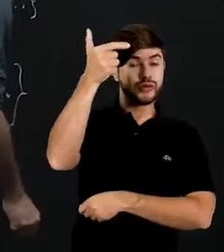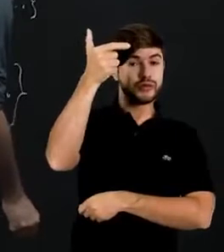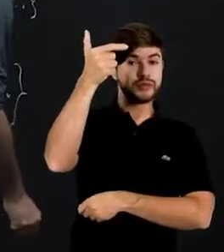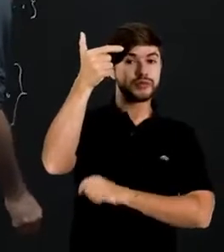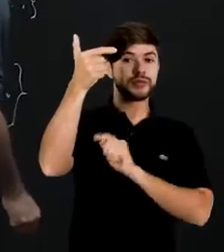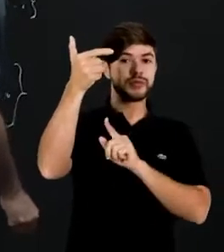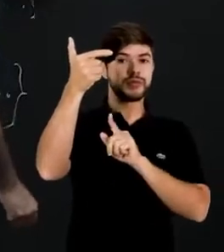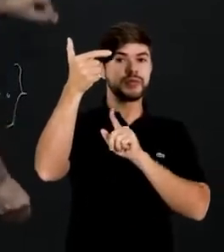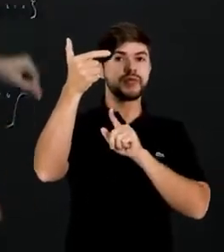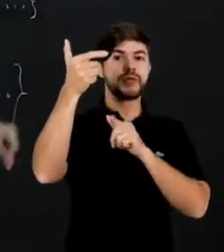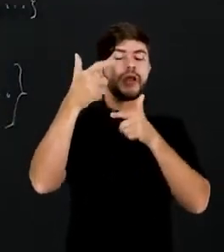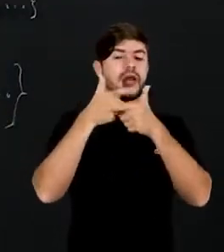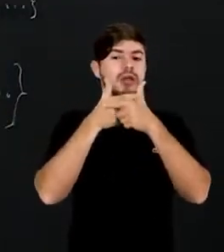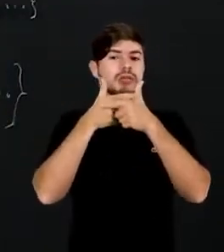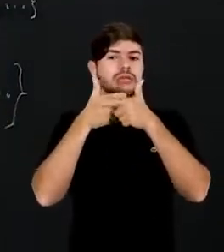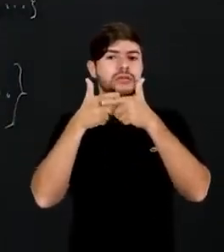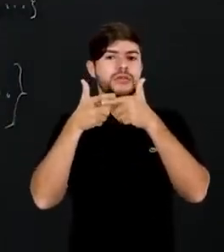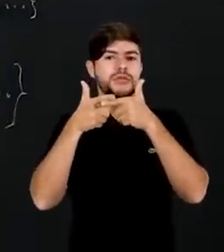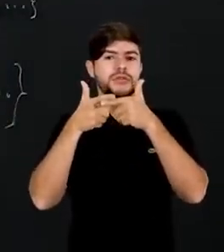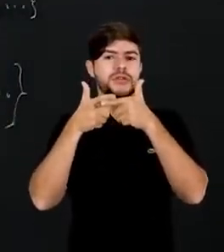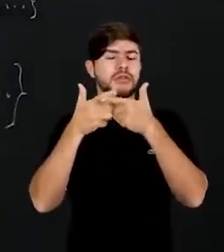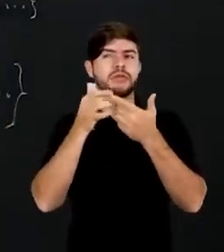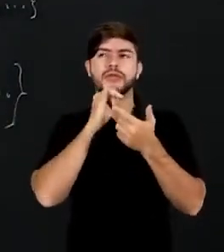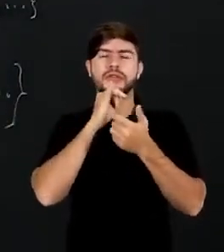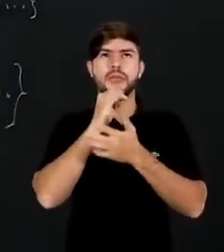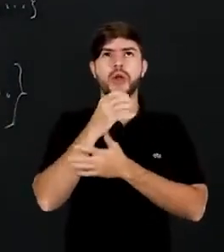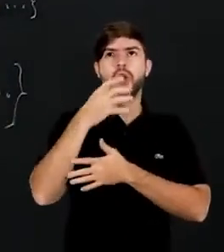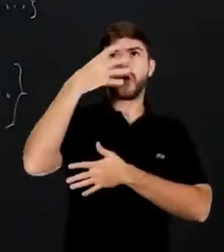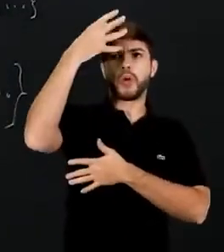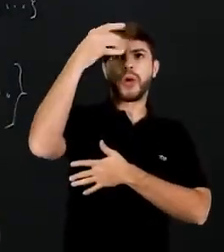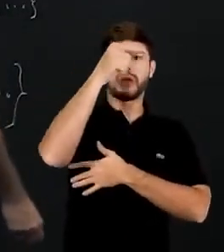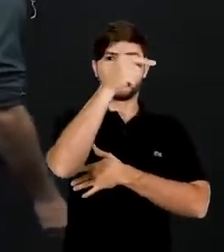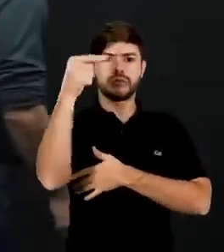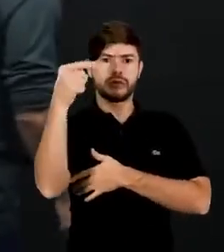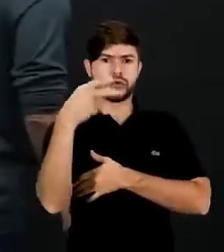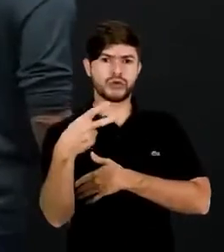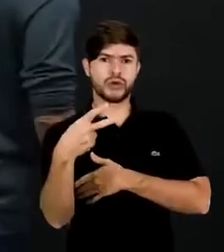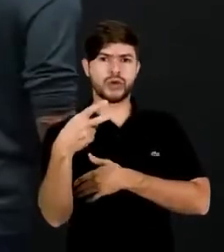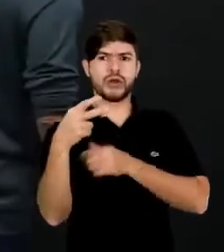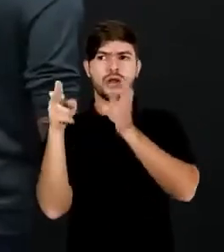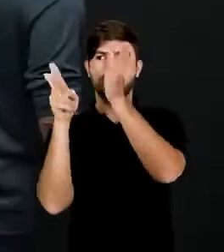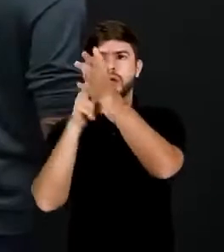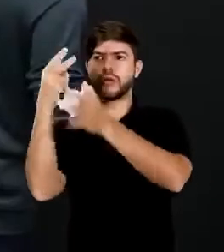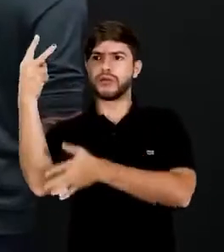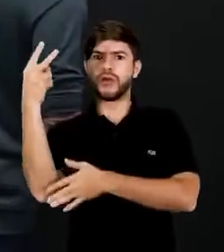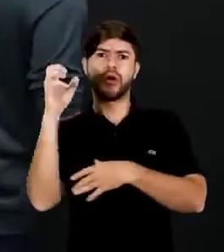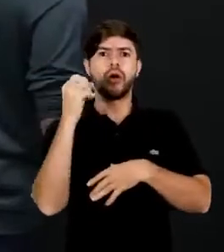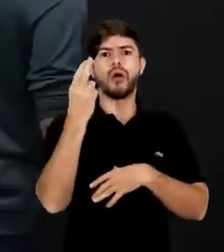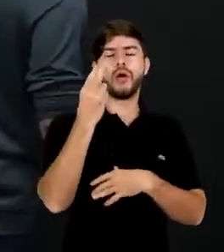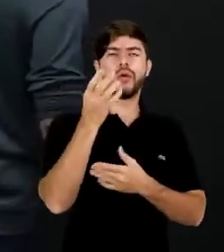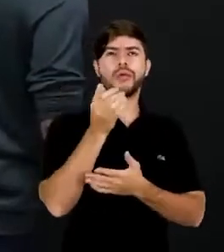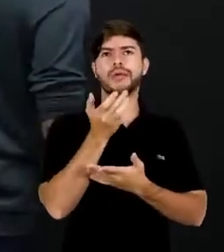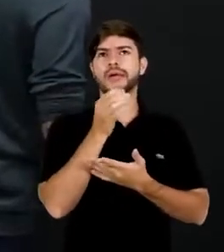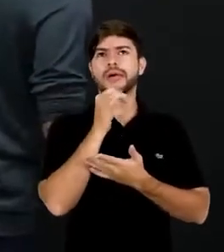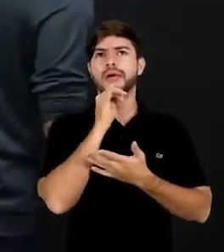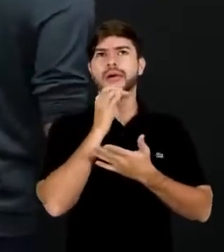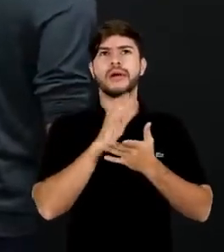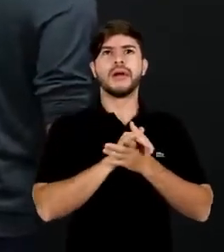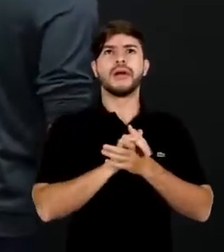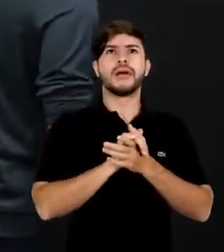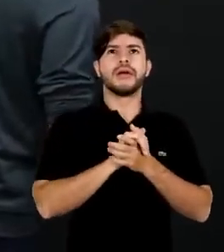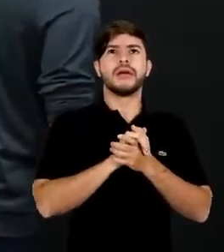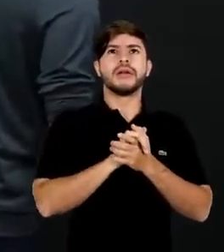ele é o resultado da divisão de 4 por 2, por exemplo. Ou ele é o resultado da divisão